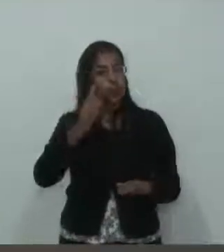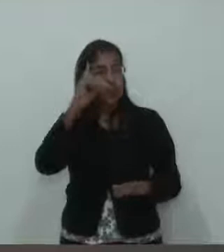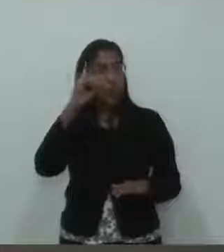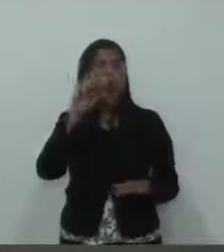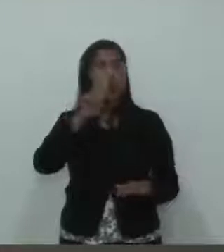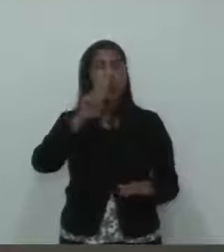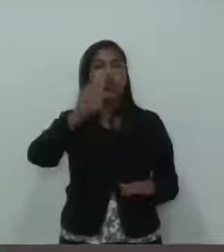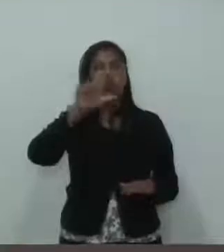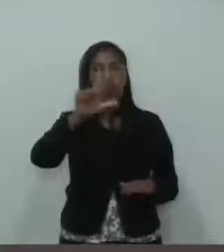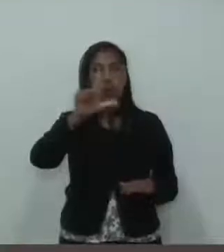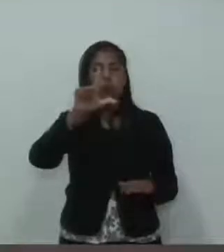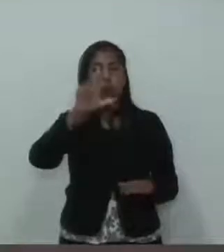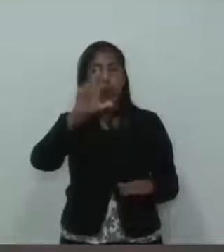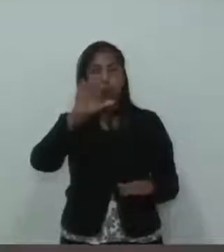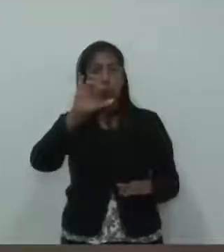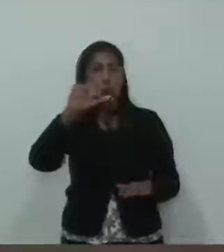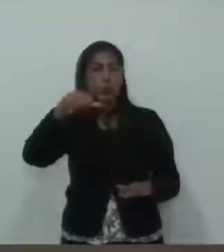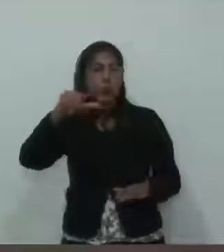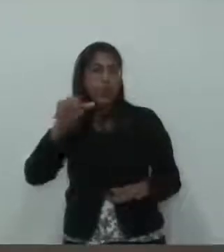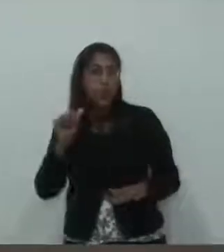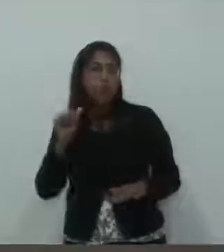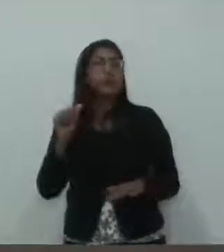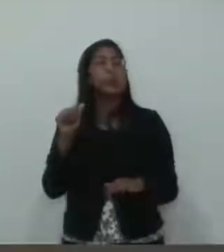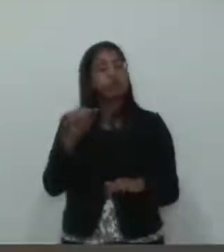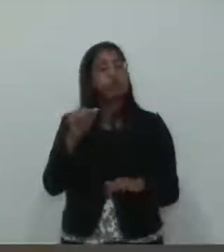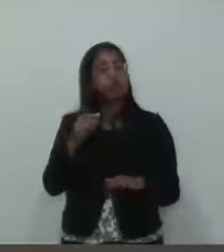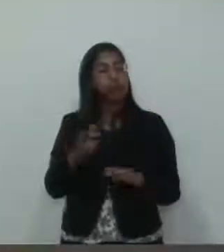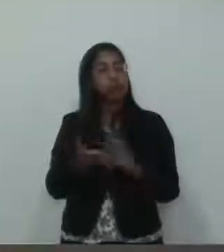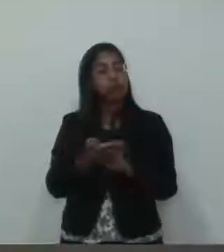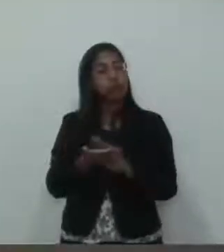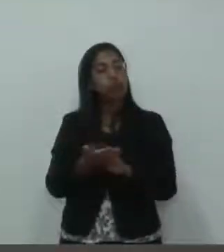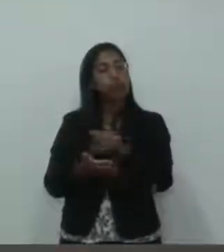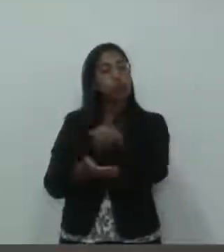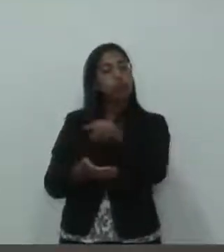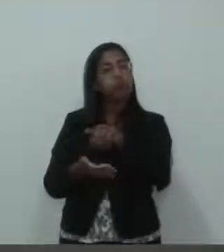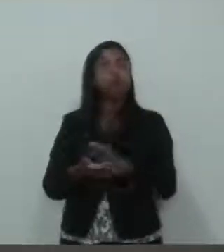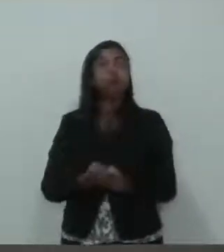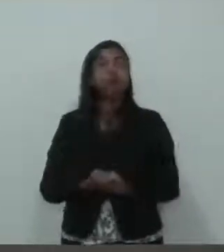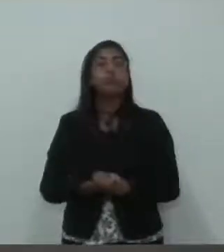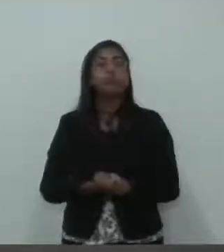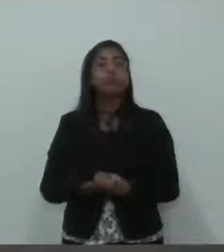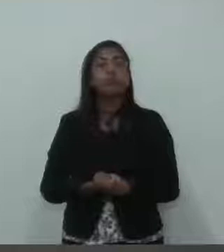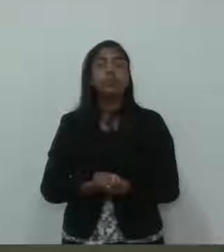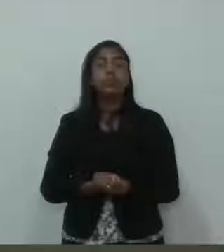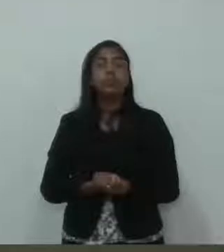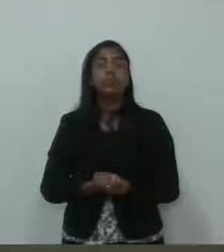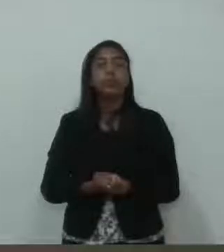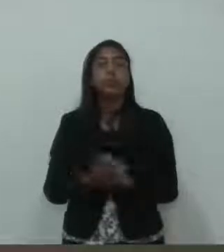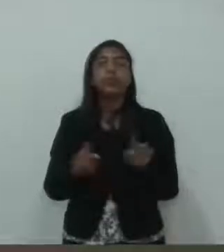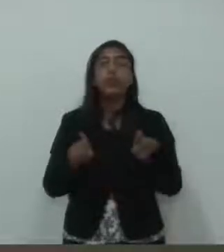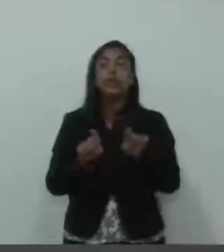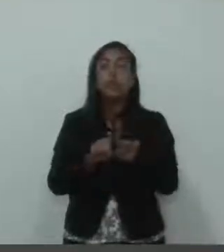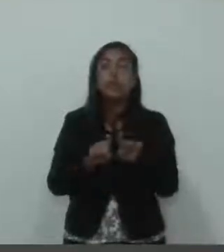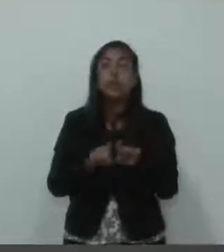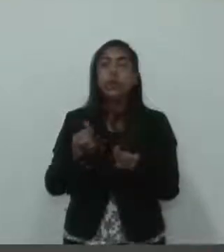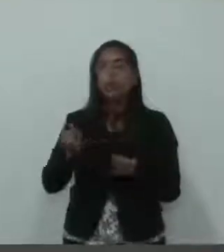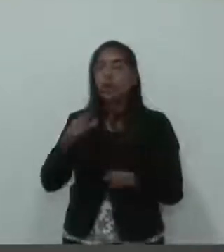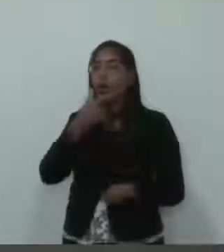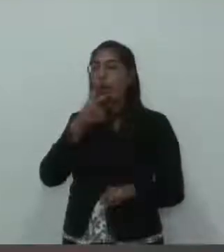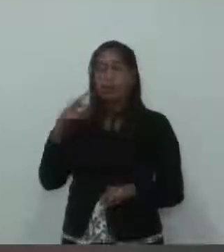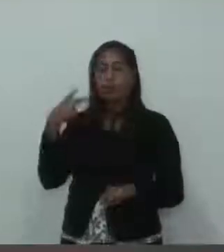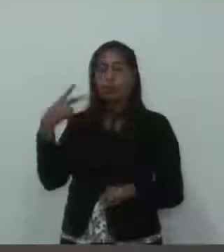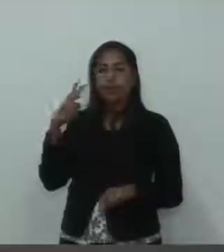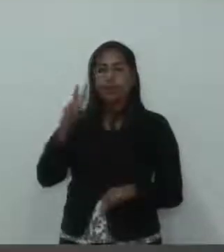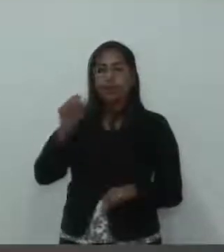vê resultado no trabalho sério, então o SEIV é exemplo disso. Quero aqui reforçar o convite que o vereador